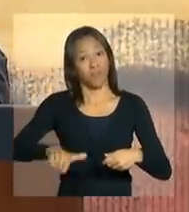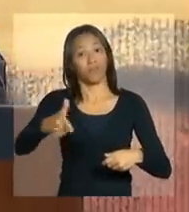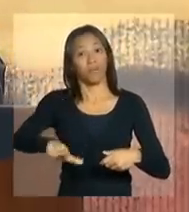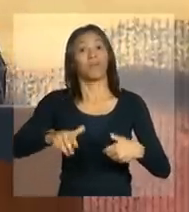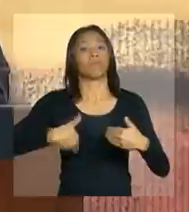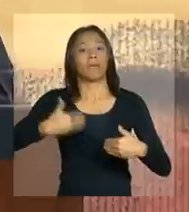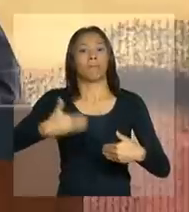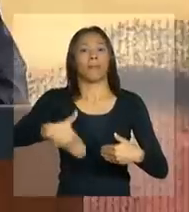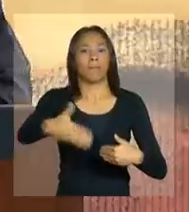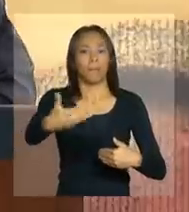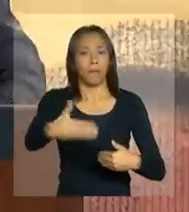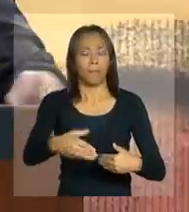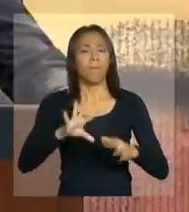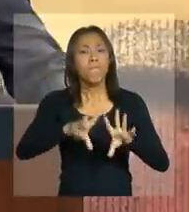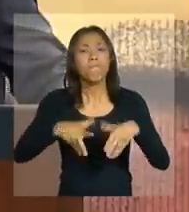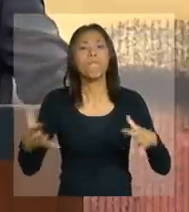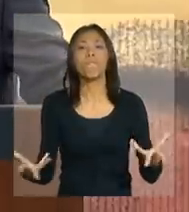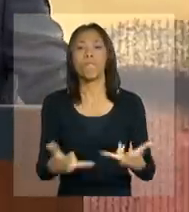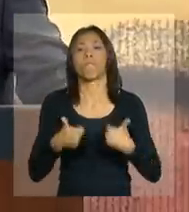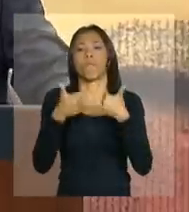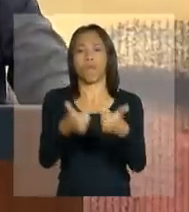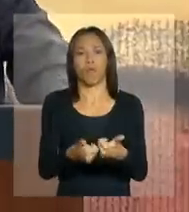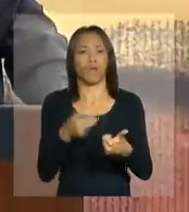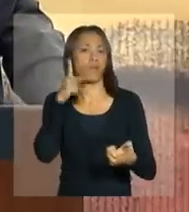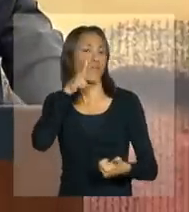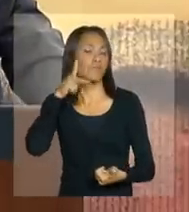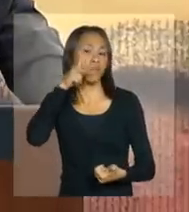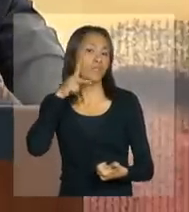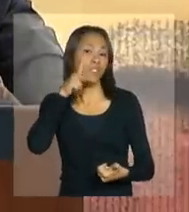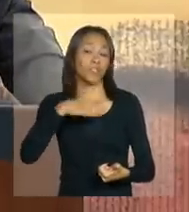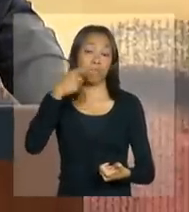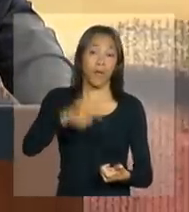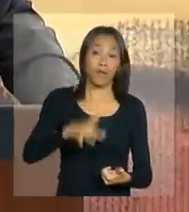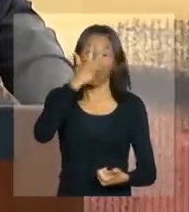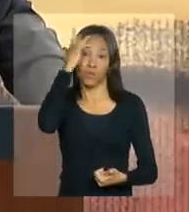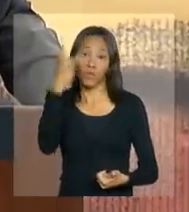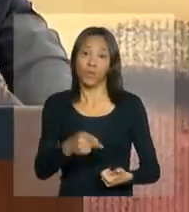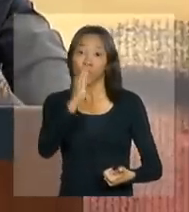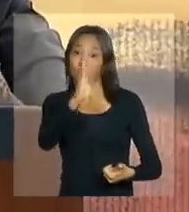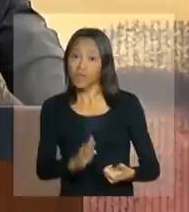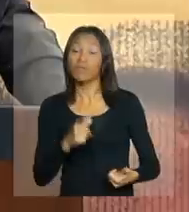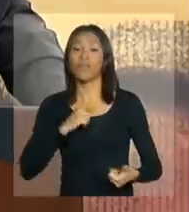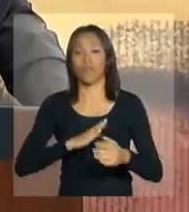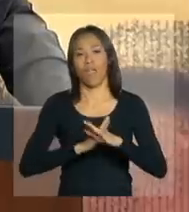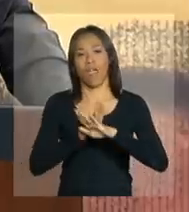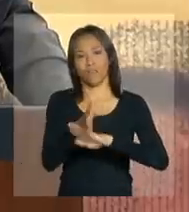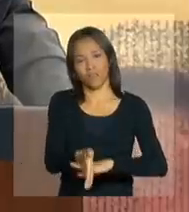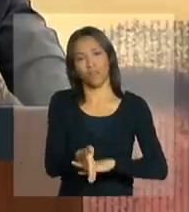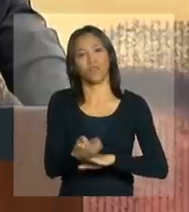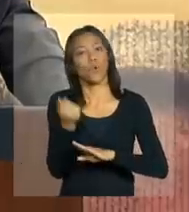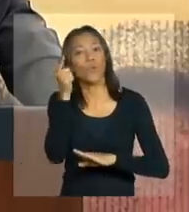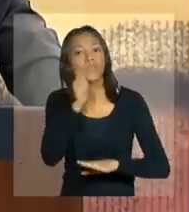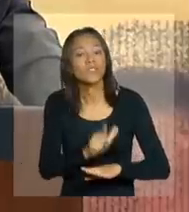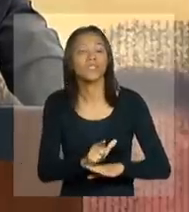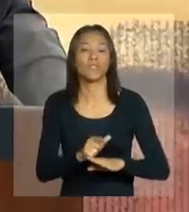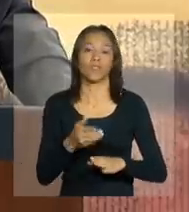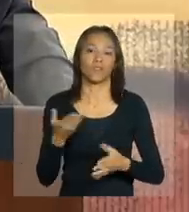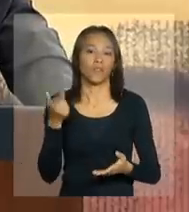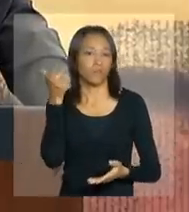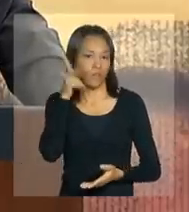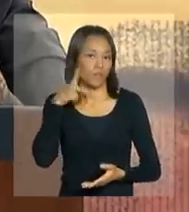o as políticas públicas para que mais e mais brasileiros e brasileiras tenham acesso a esse conjunto de políticas